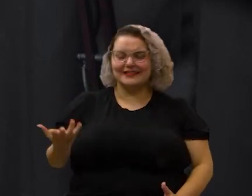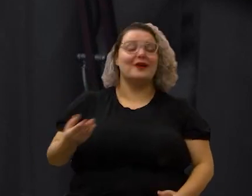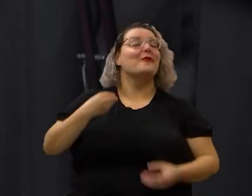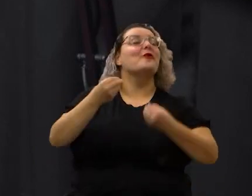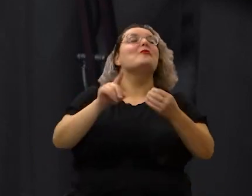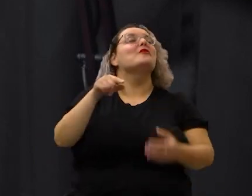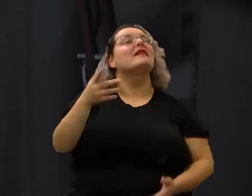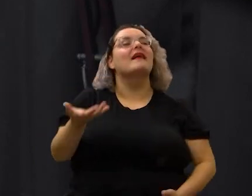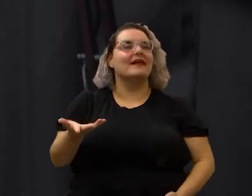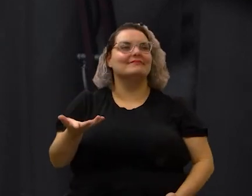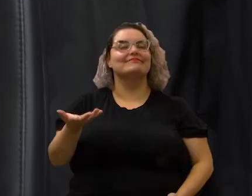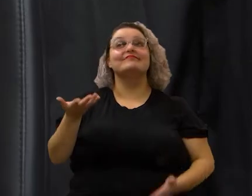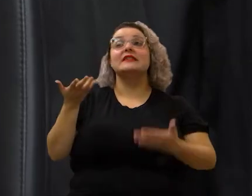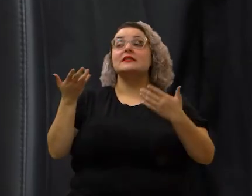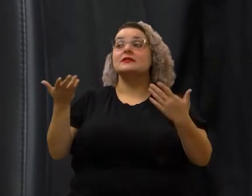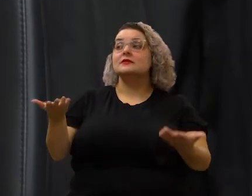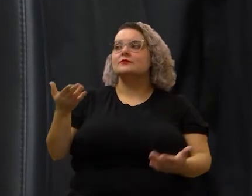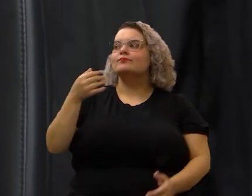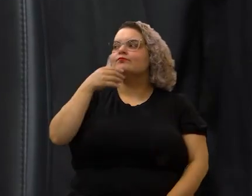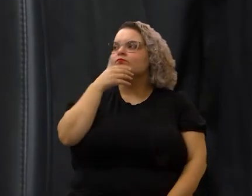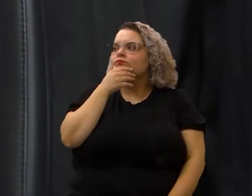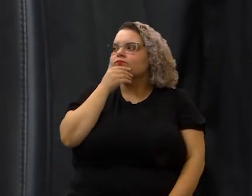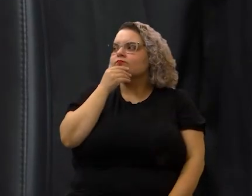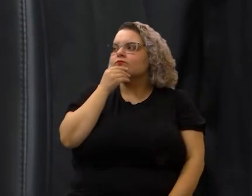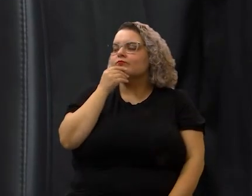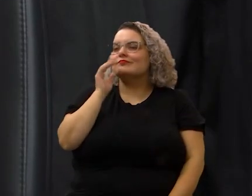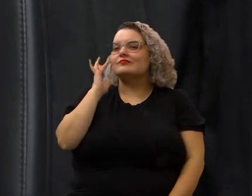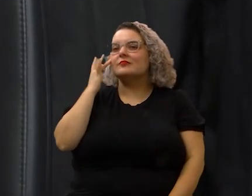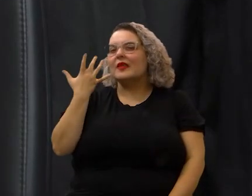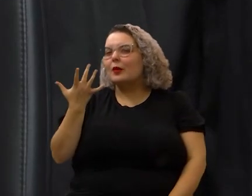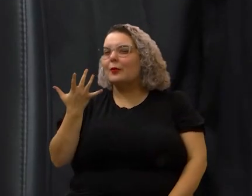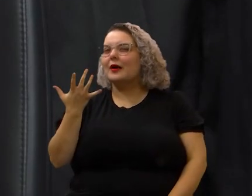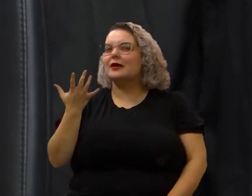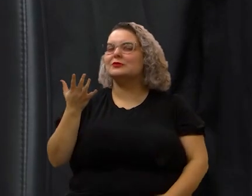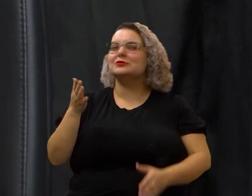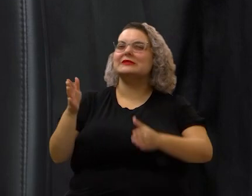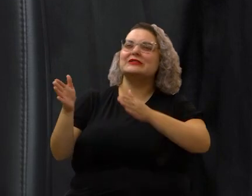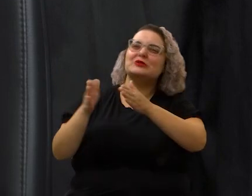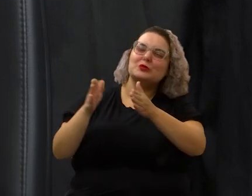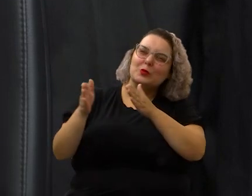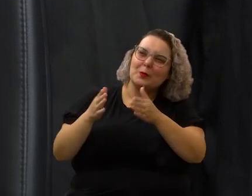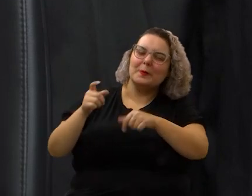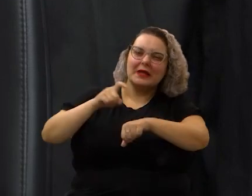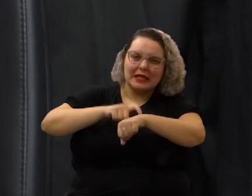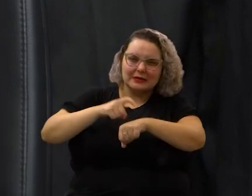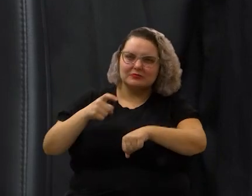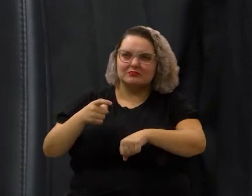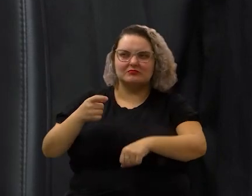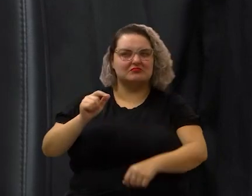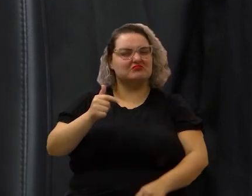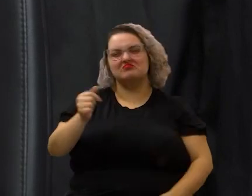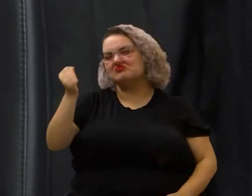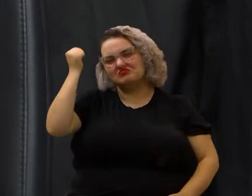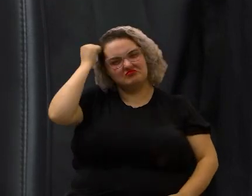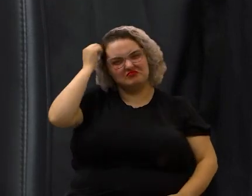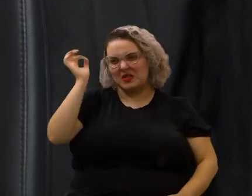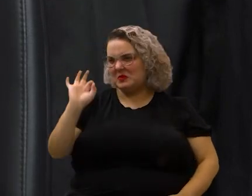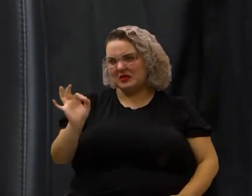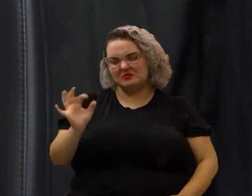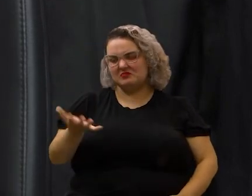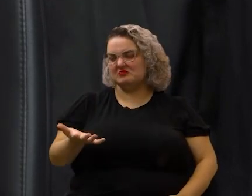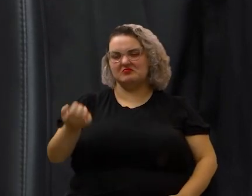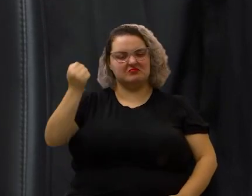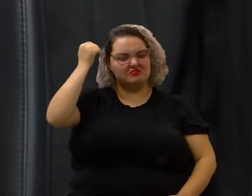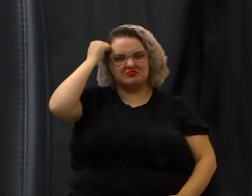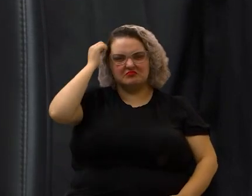você? Então, eu acho que na época, eu não me arrependo de nada,